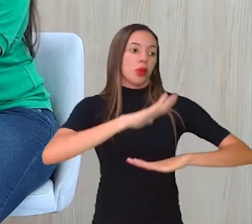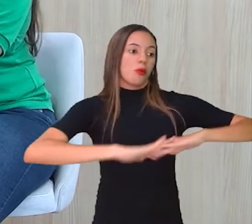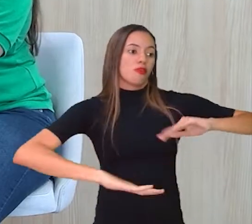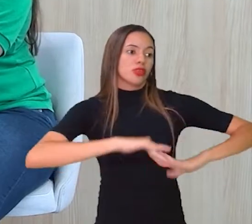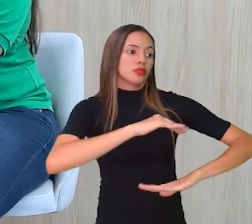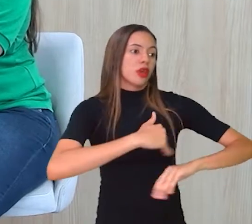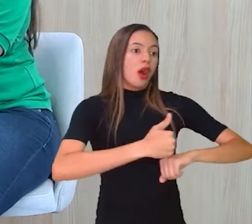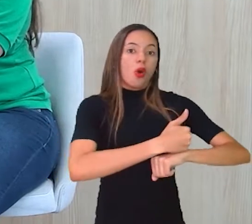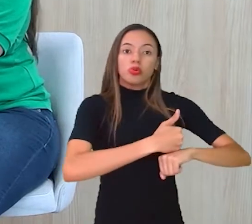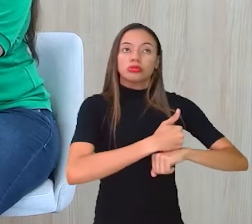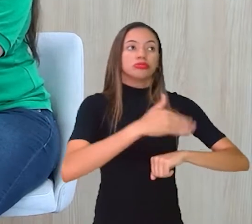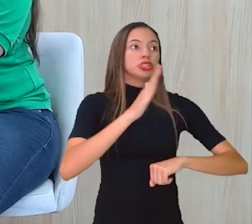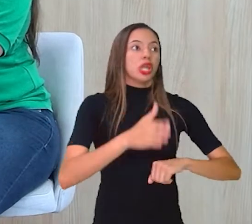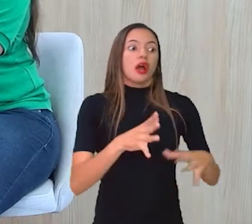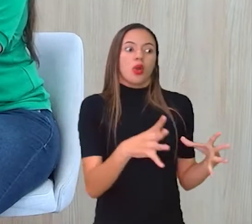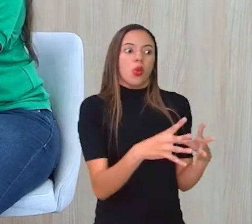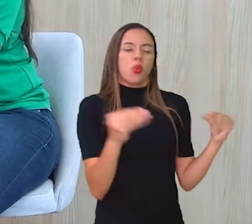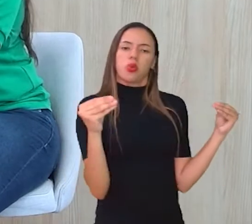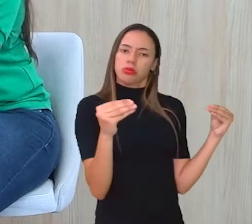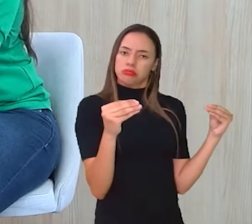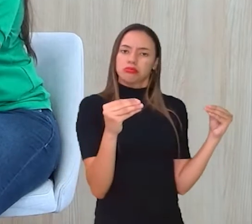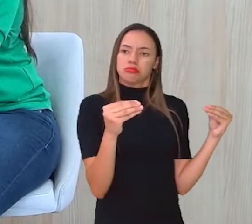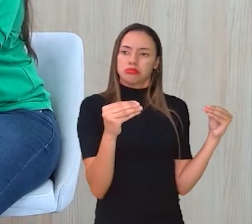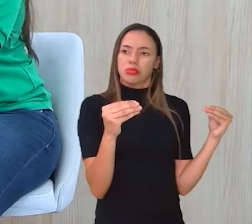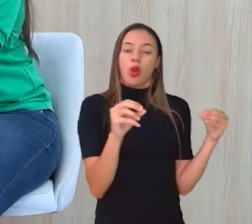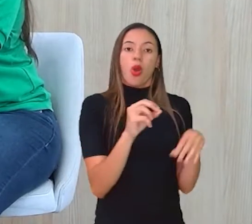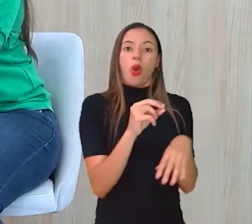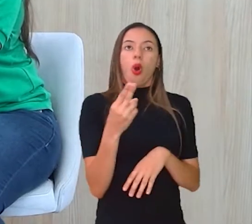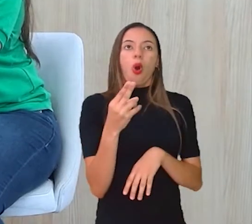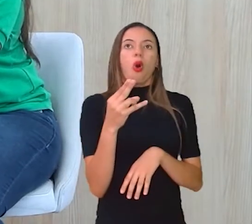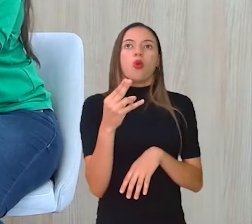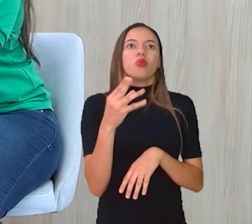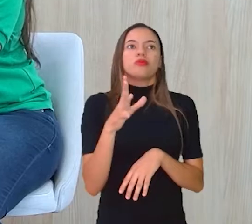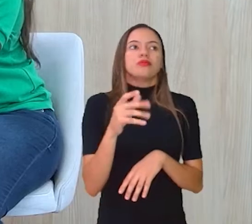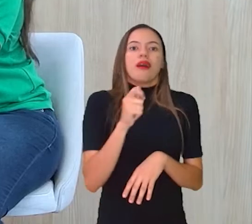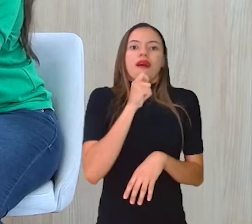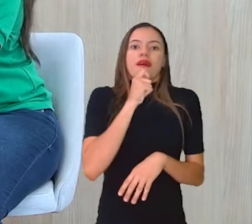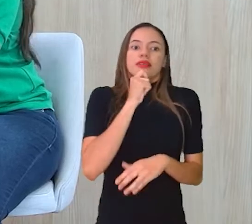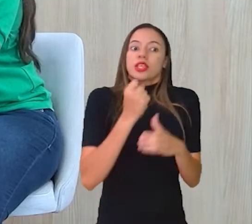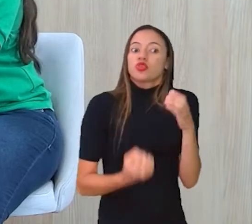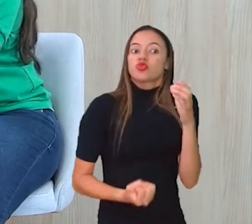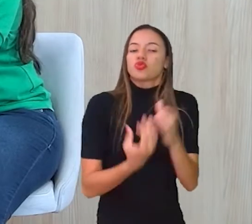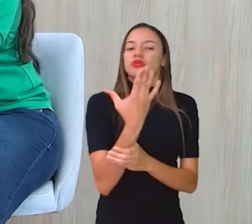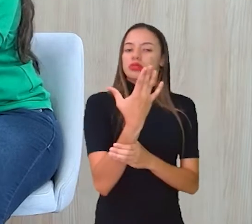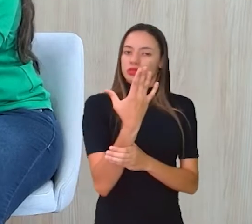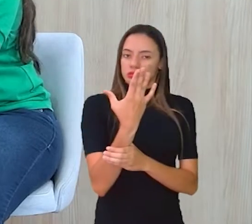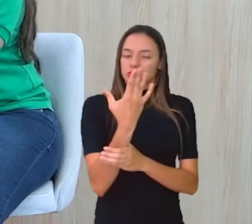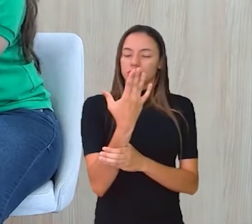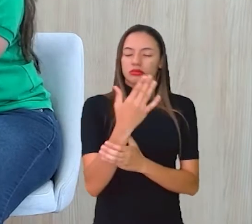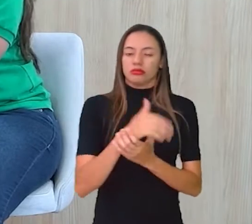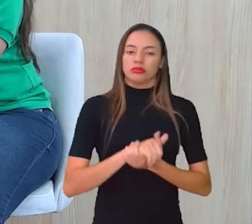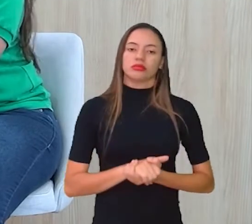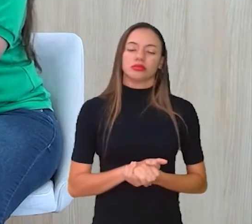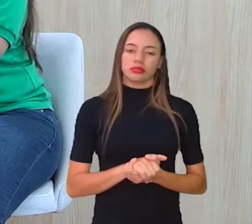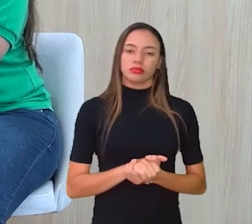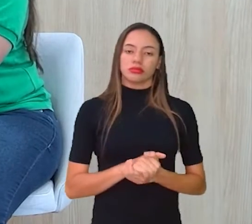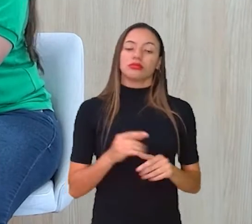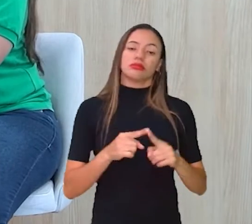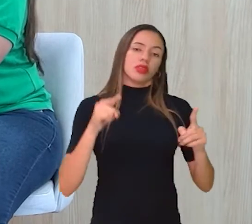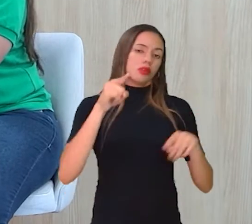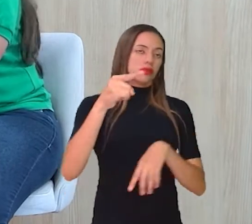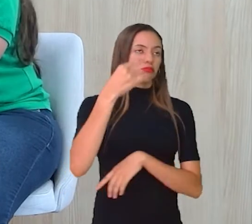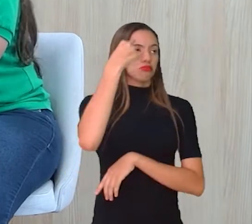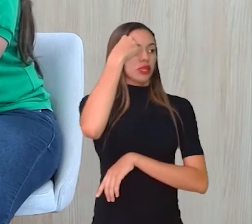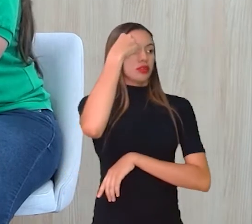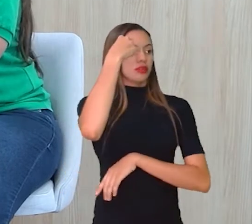nem exista, não é, Tiago? Exatamente. Vai ser de uma profissão que nem existe ainda, mas que você hoje está